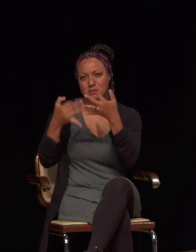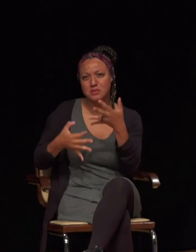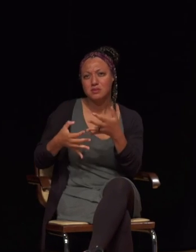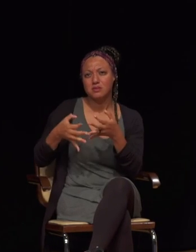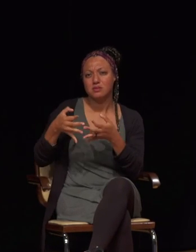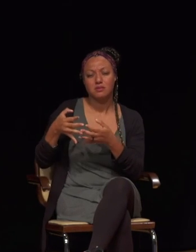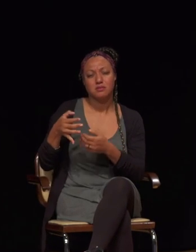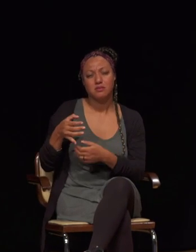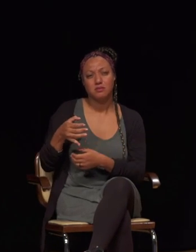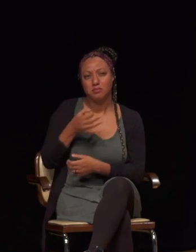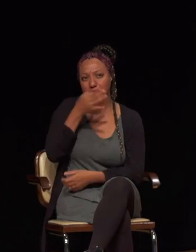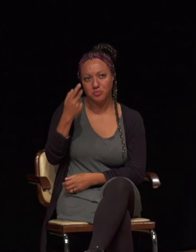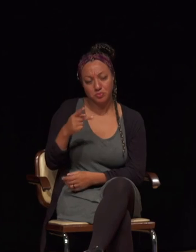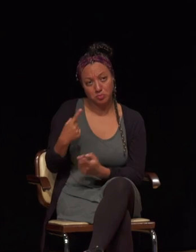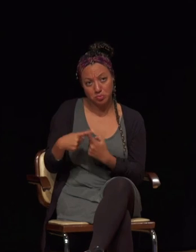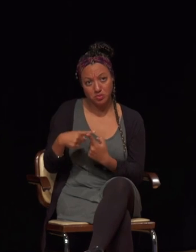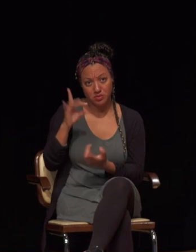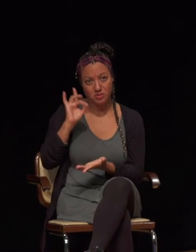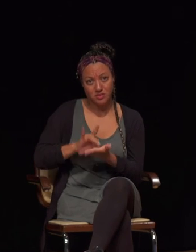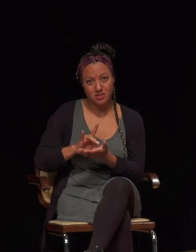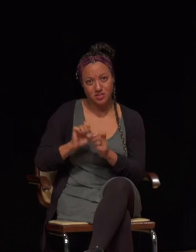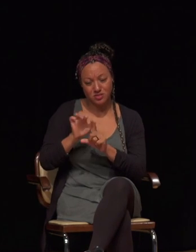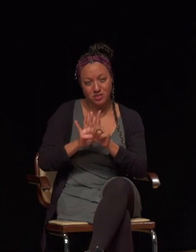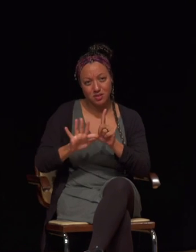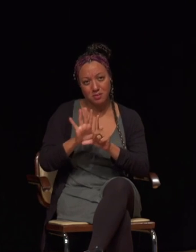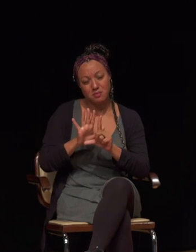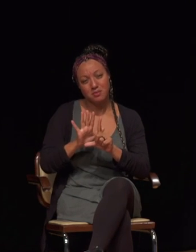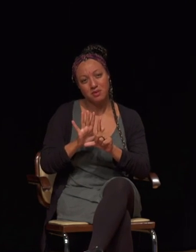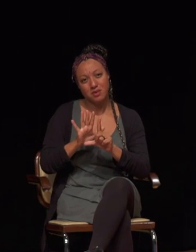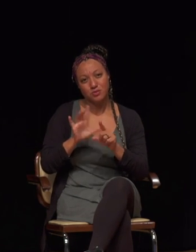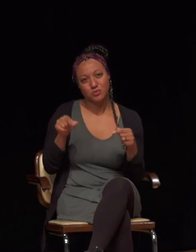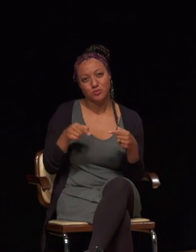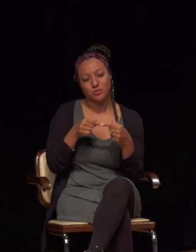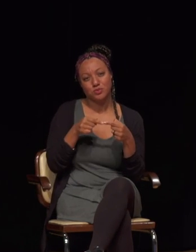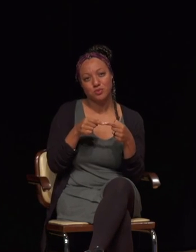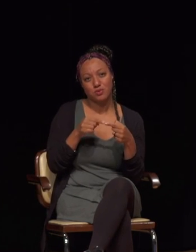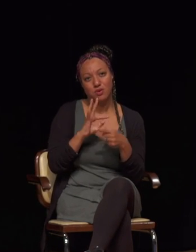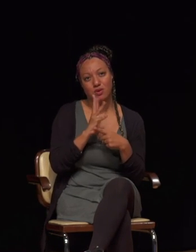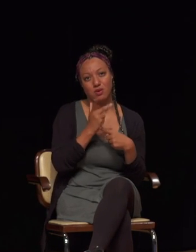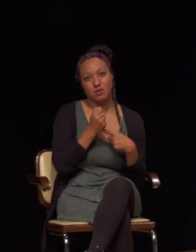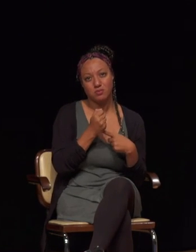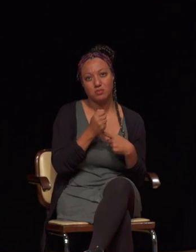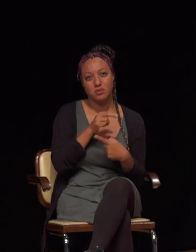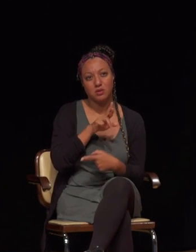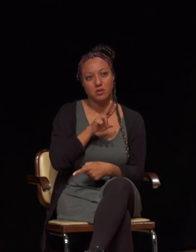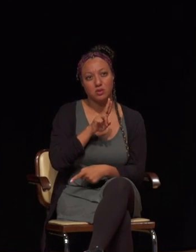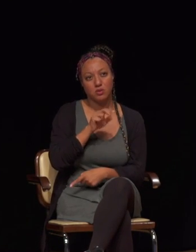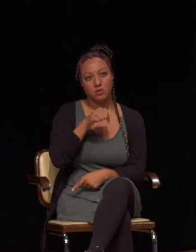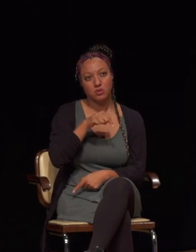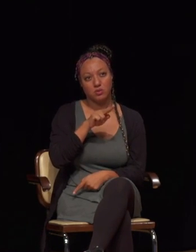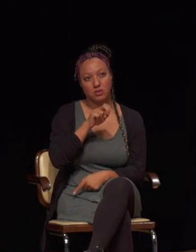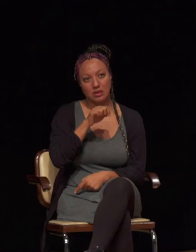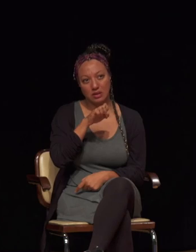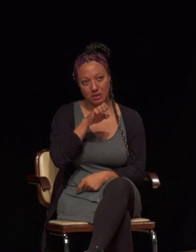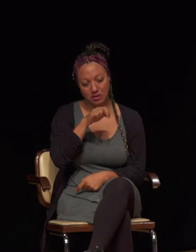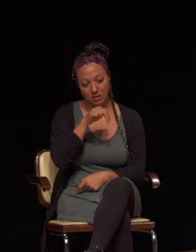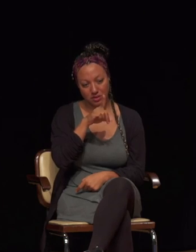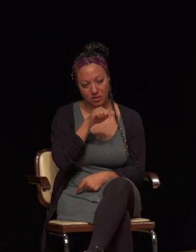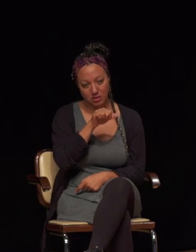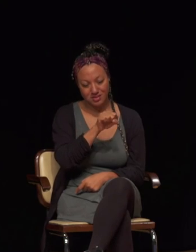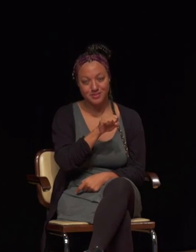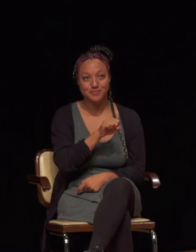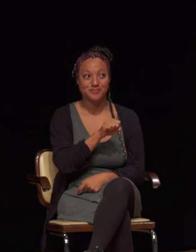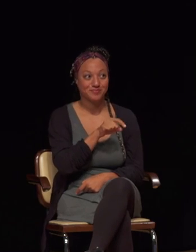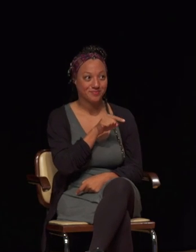né sendo que na verdade essa imagem foi atribuída à obra de rugendas rugendas essa já foi uma é uma questão